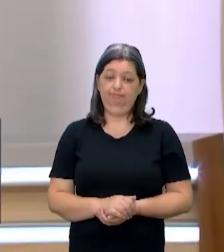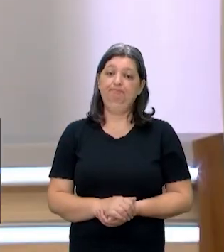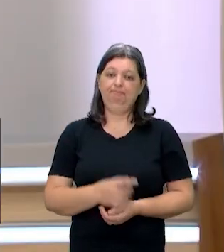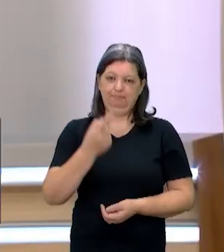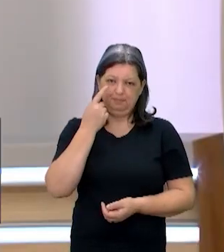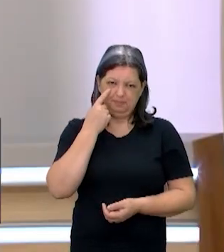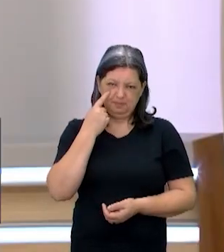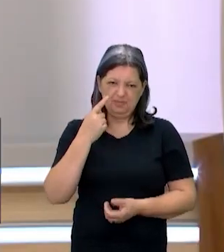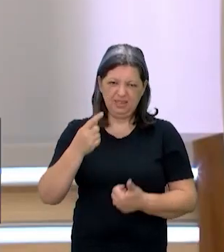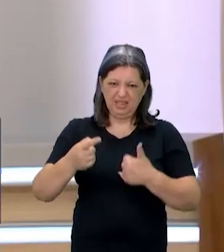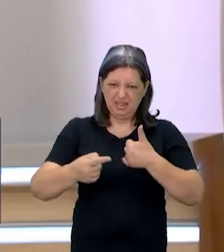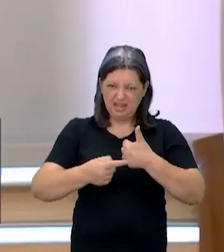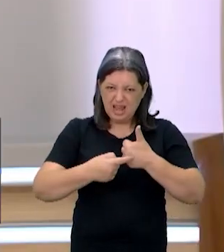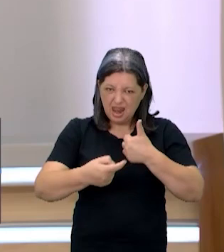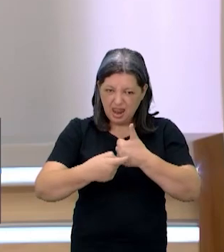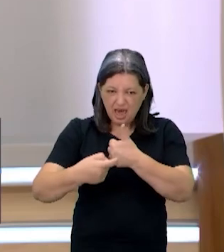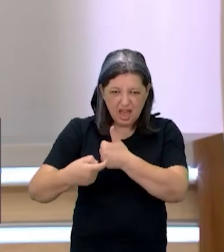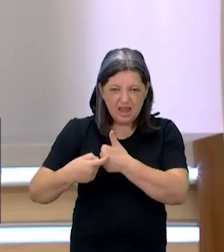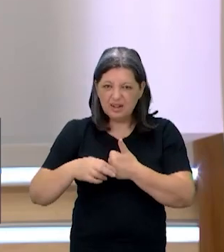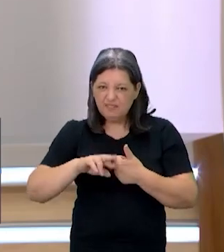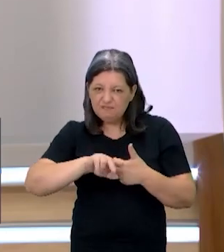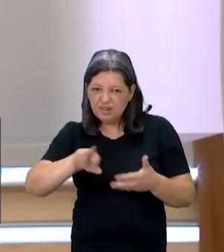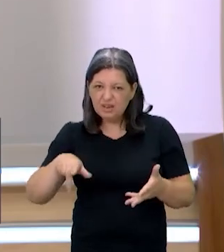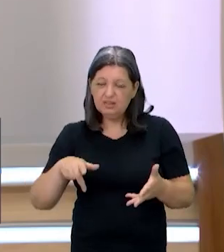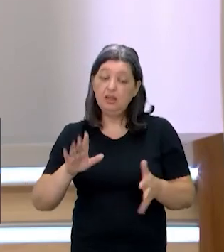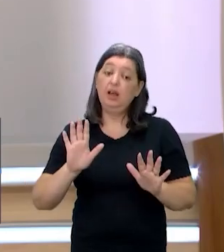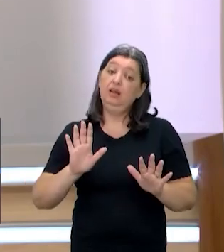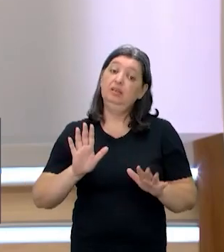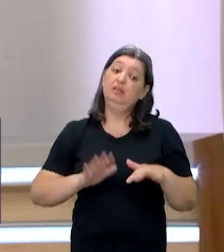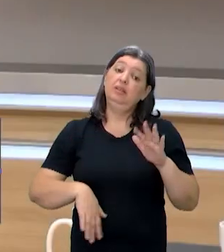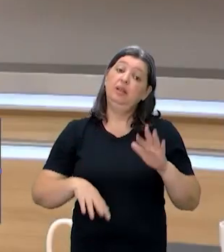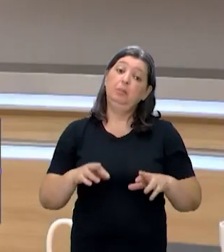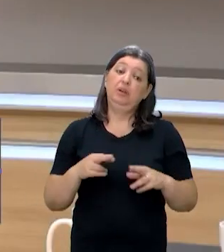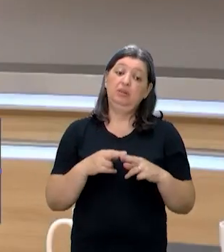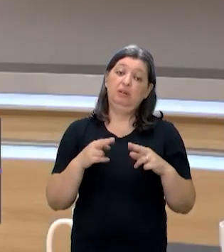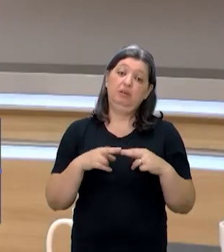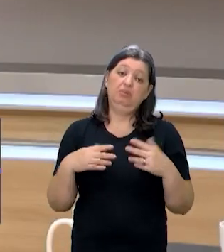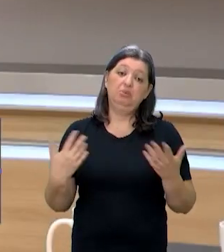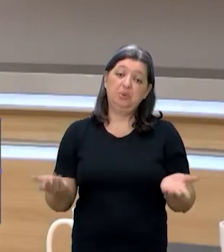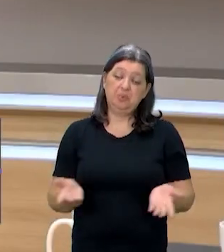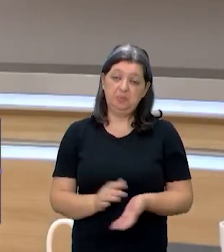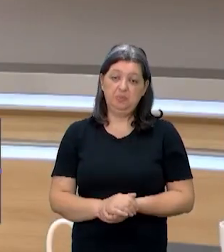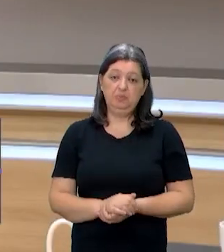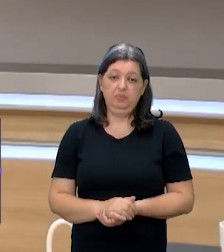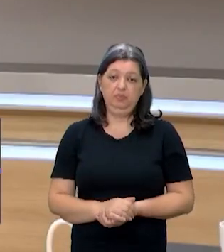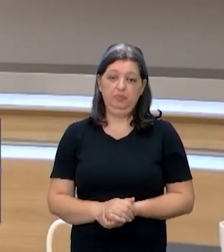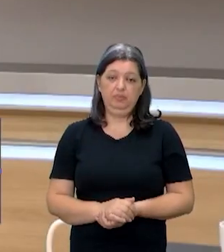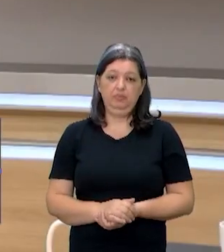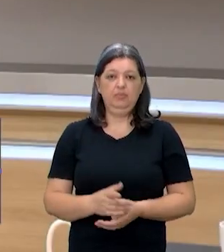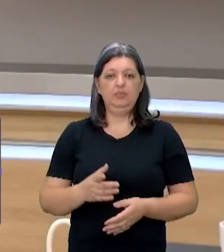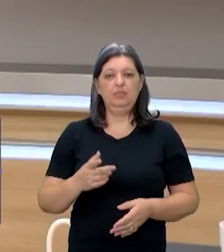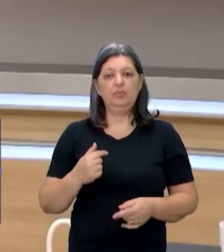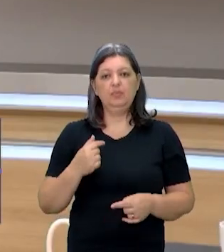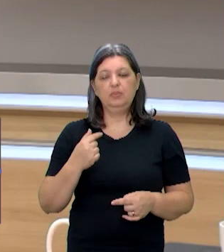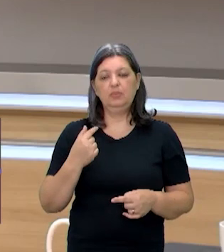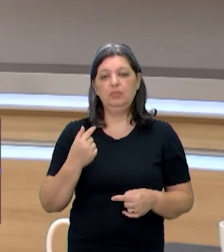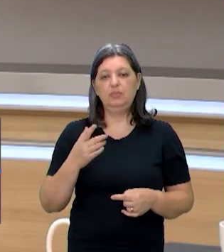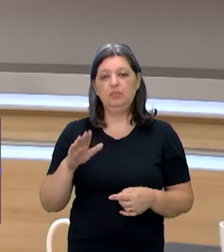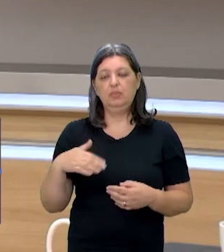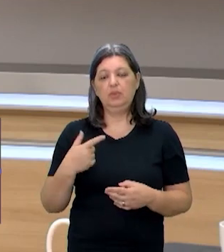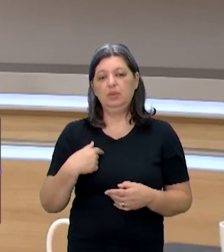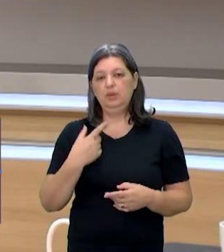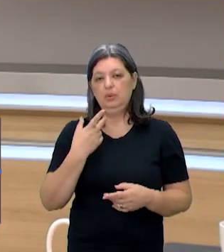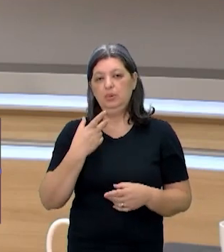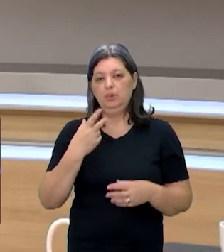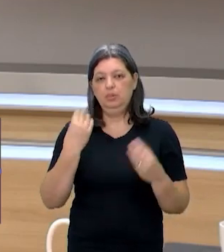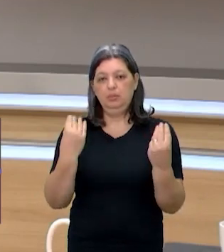né? Muitos likes, né? Quando você... Depende da rede. Depende da rede. Eu acho que assim, eu também sou assim. Quando, botando na mão do meu microfone. Quando